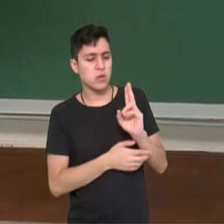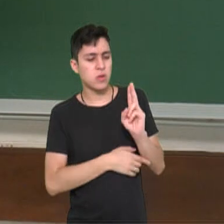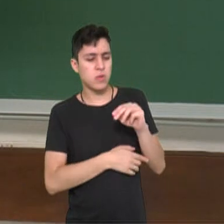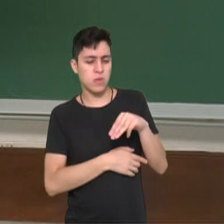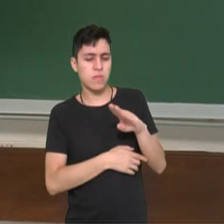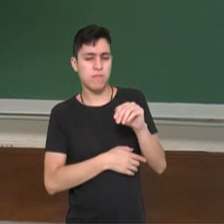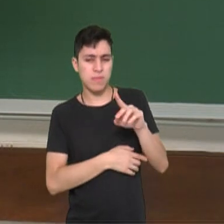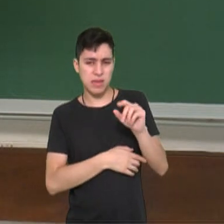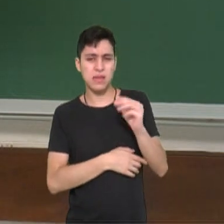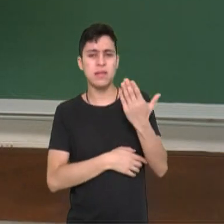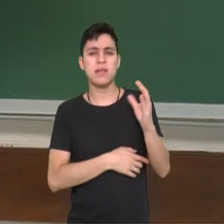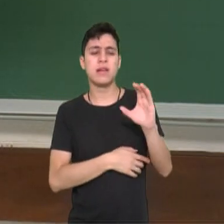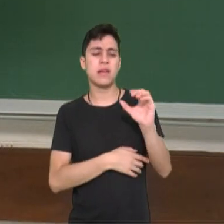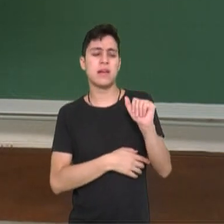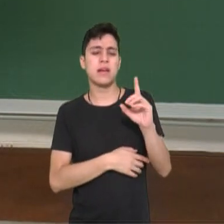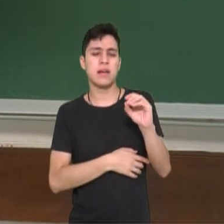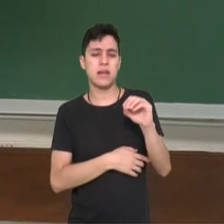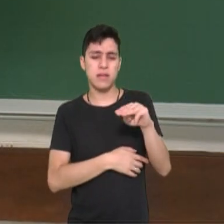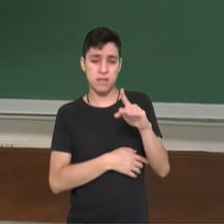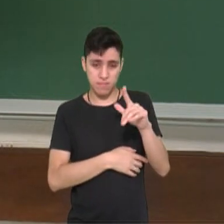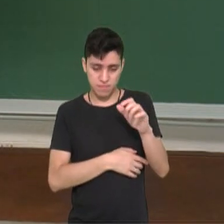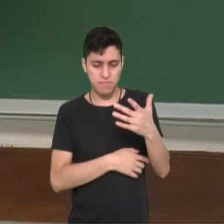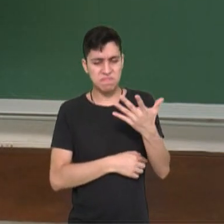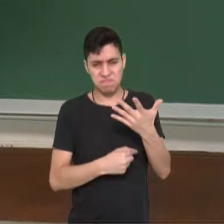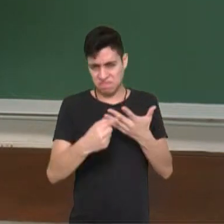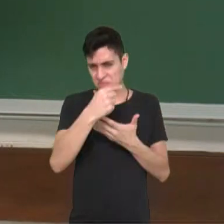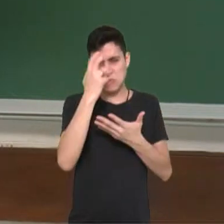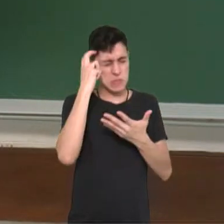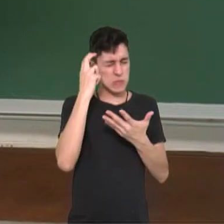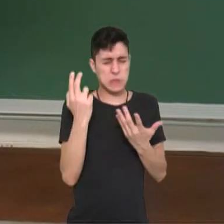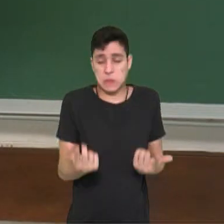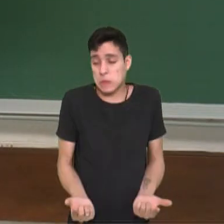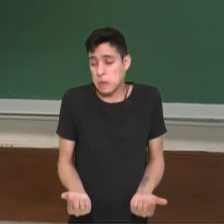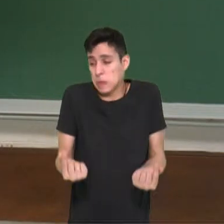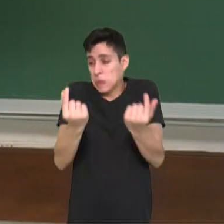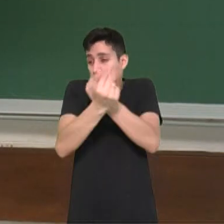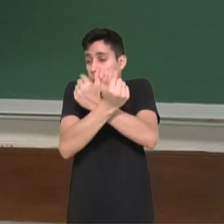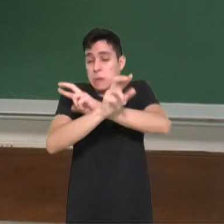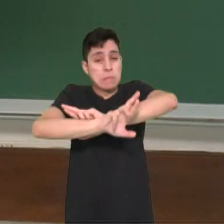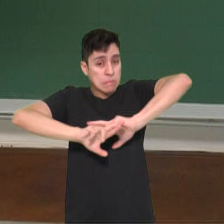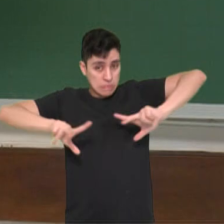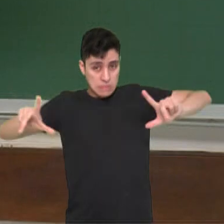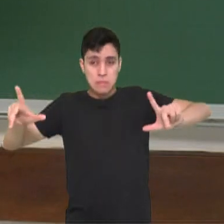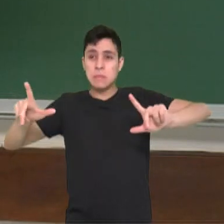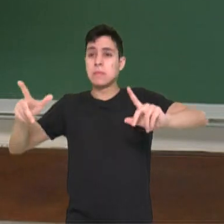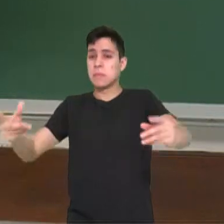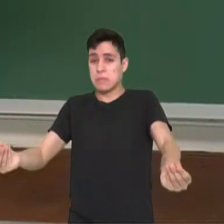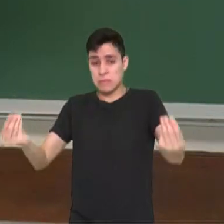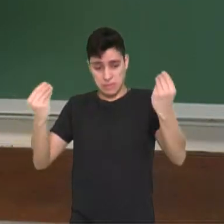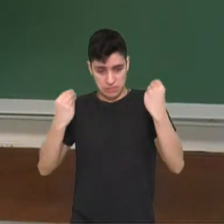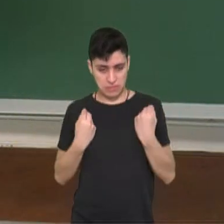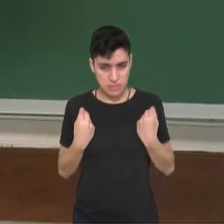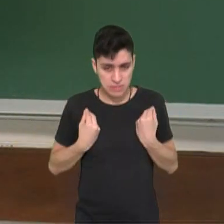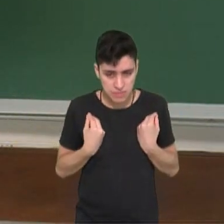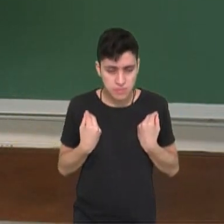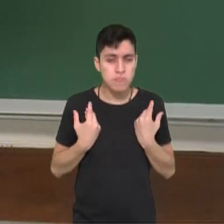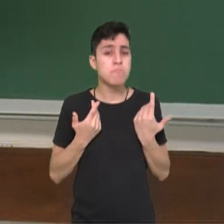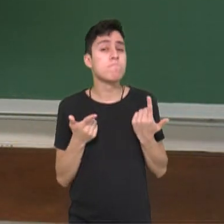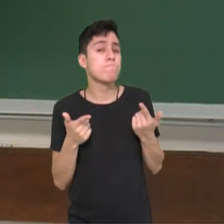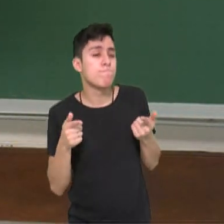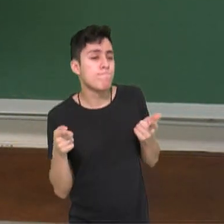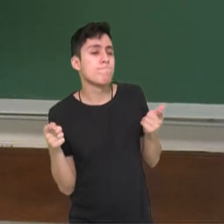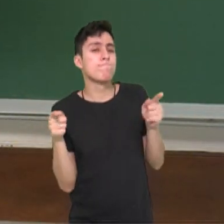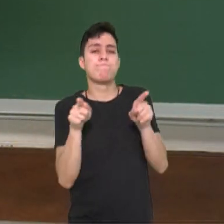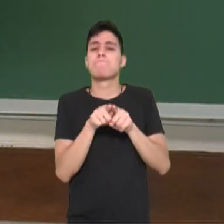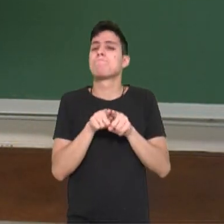país, além desse riquíssimo acervo cultural que os africanos vão nos passar, a gente também,